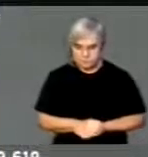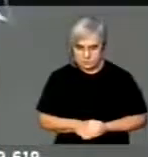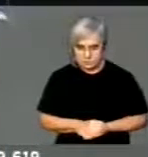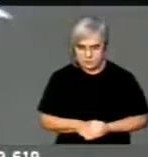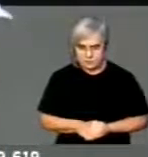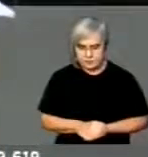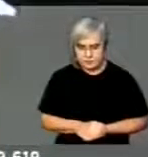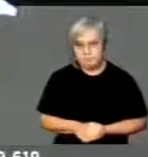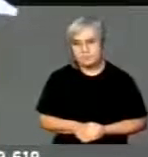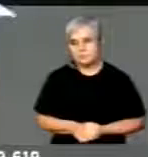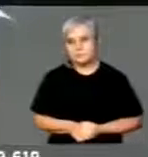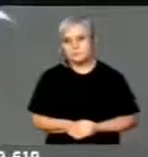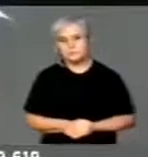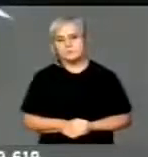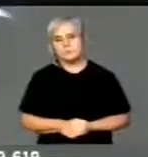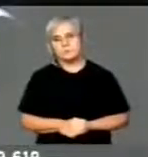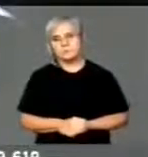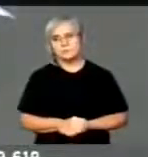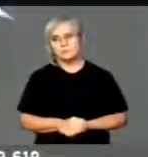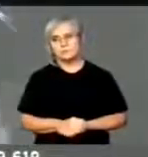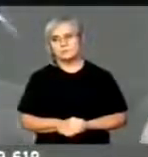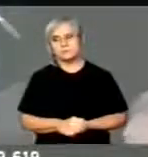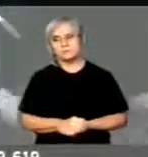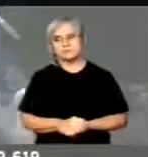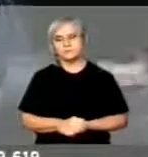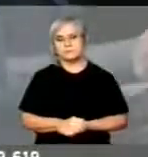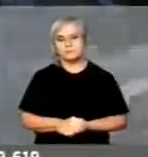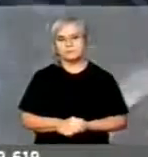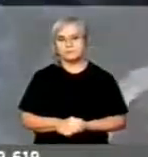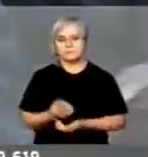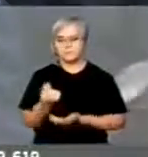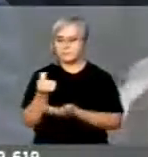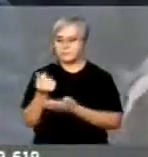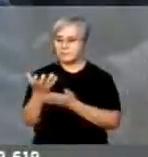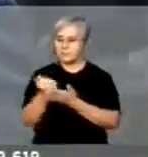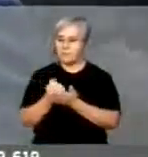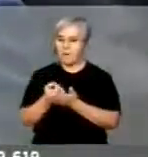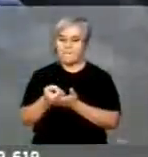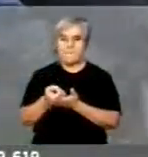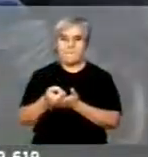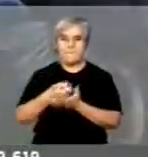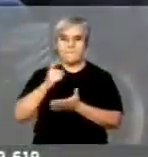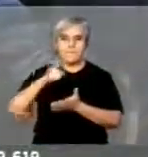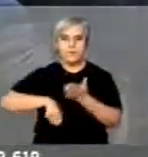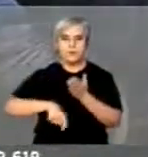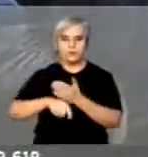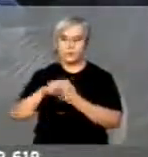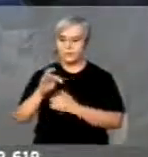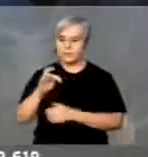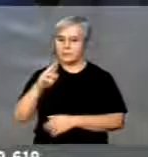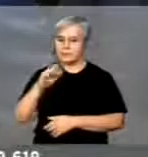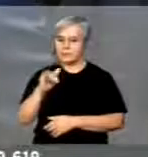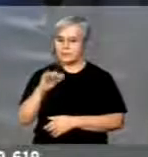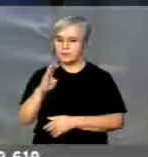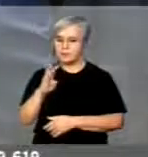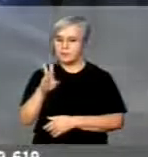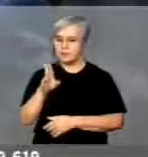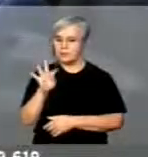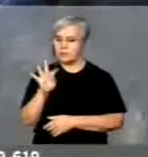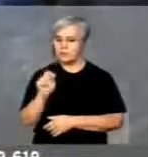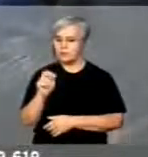presidente, 16011, que dá a destinação da arrecadação da multa tributária para garantir aos municípios e aos